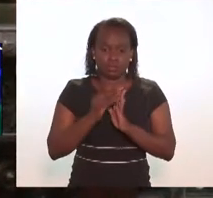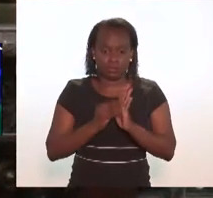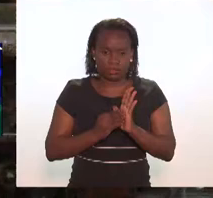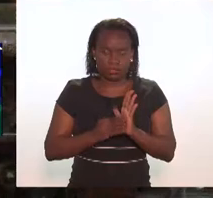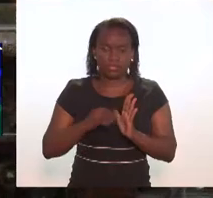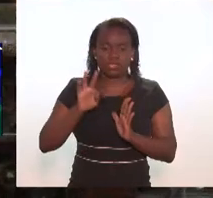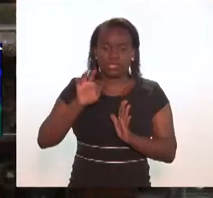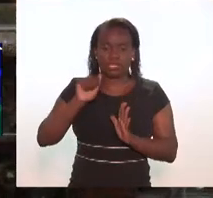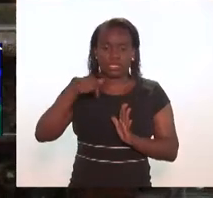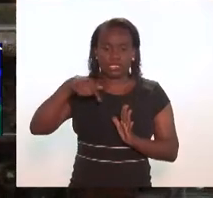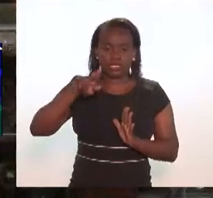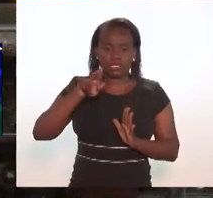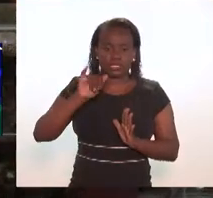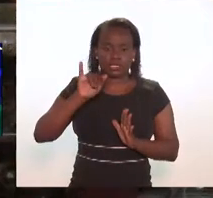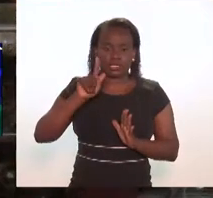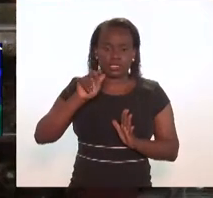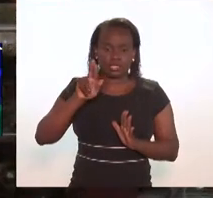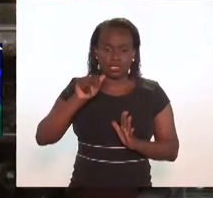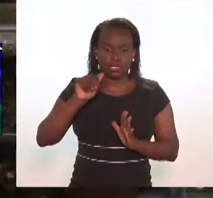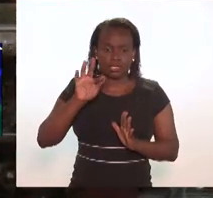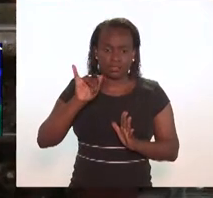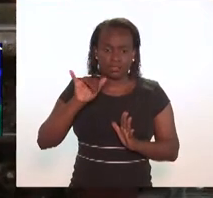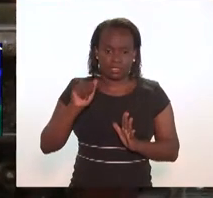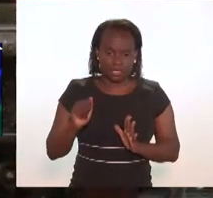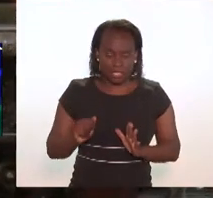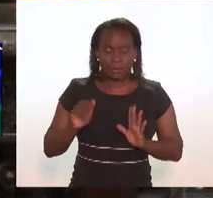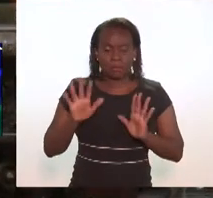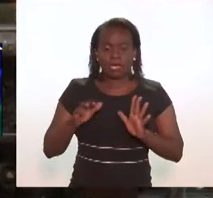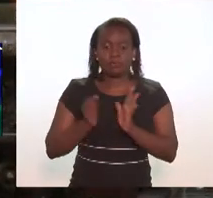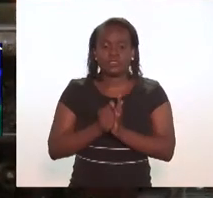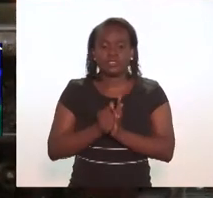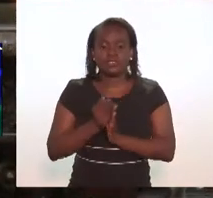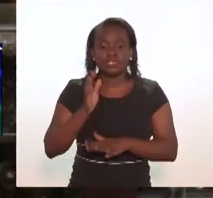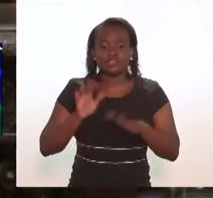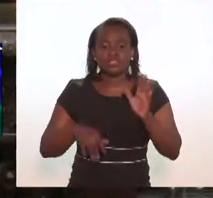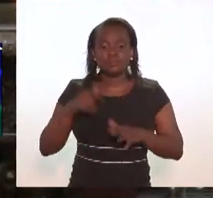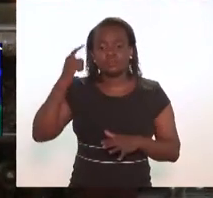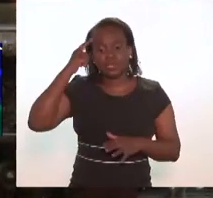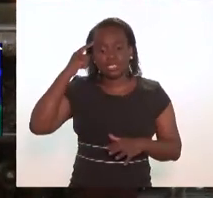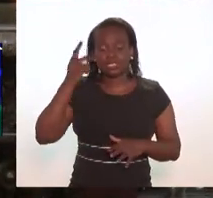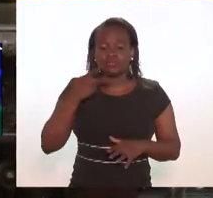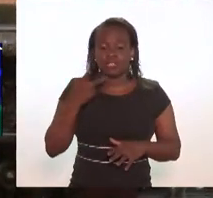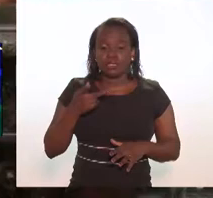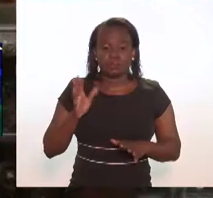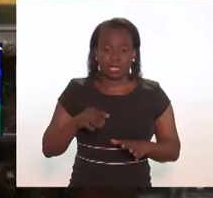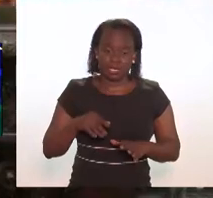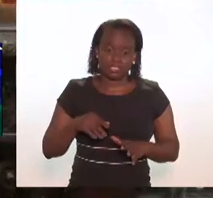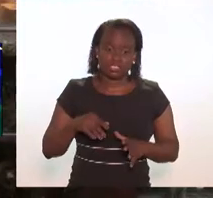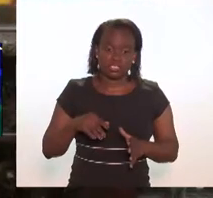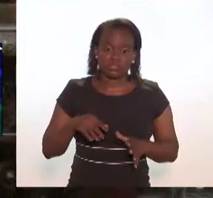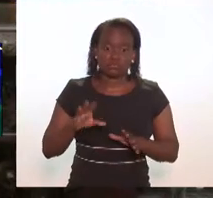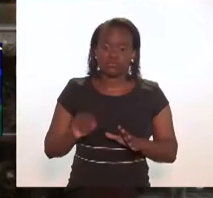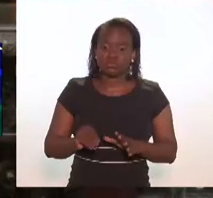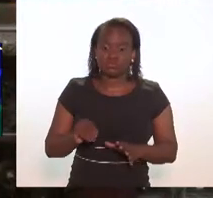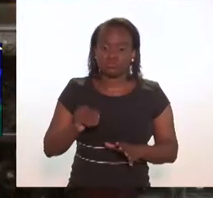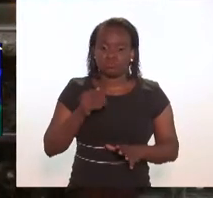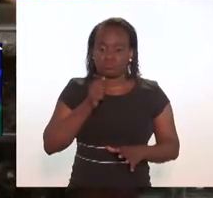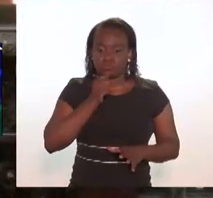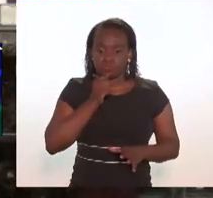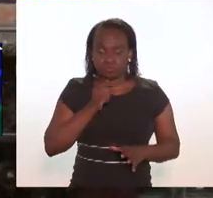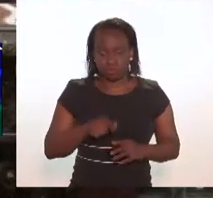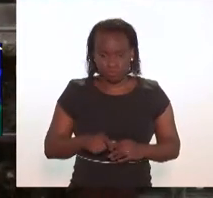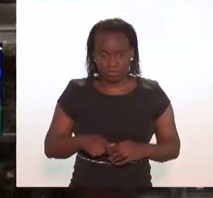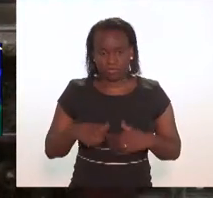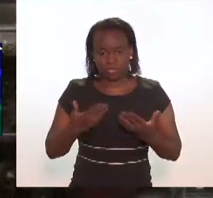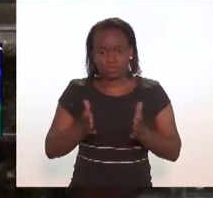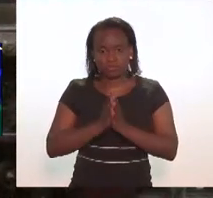taquigráficas. Pode ser por isso, mas muitas das vezes o deputado acha que está falando e está... Quer dizer, está falando, mas o som está preso.